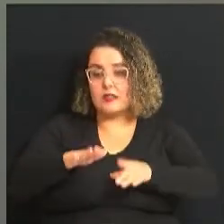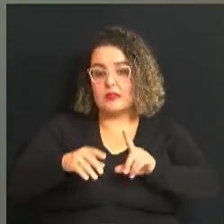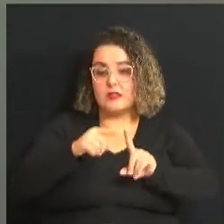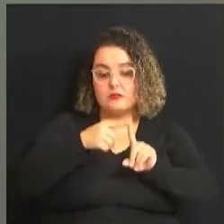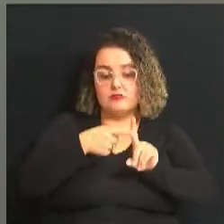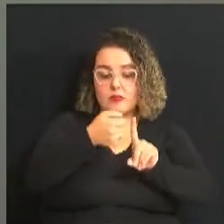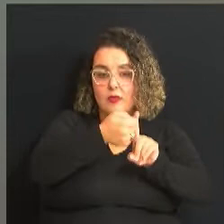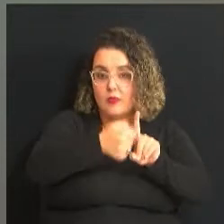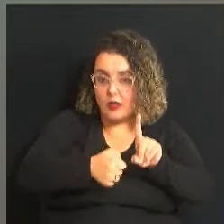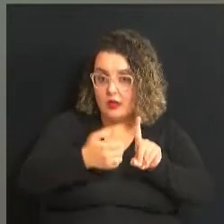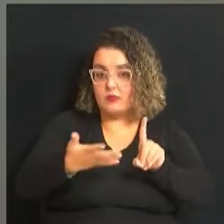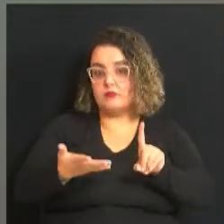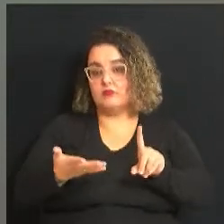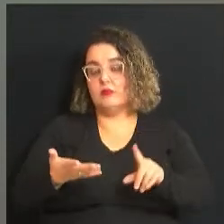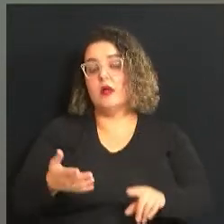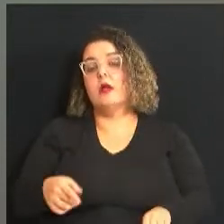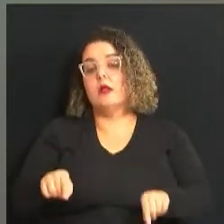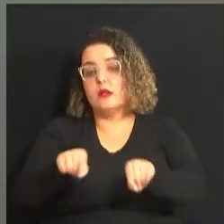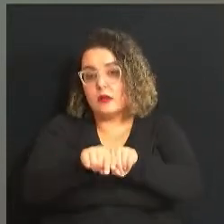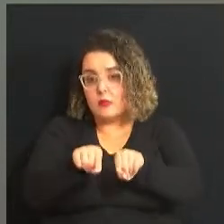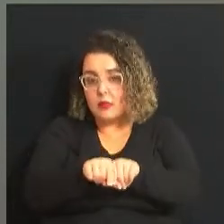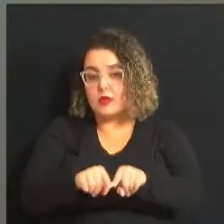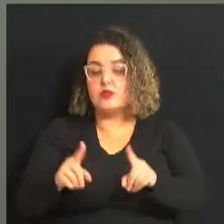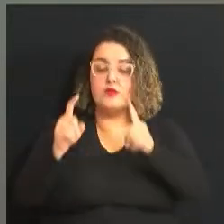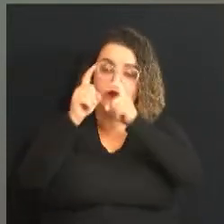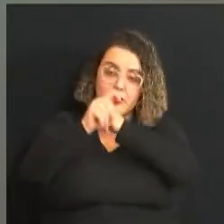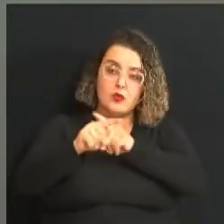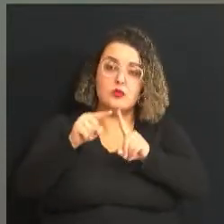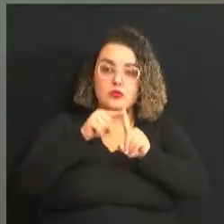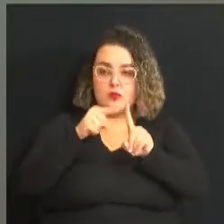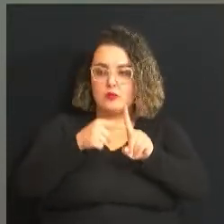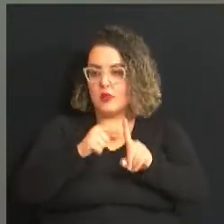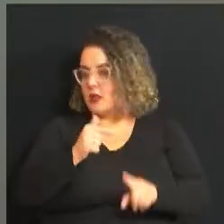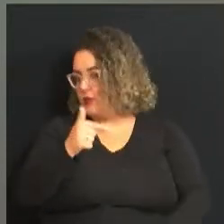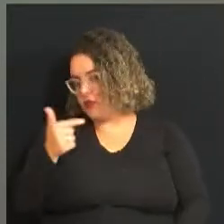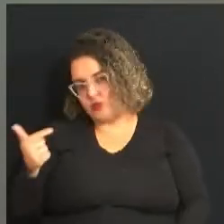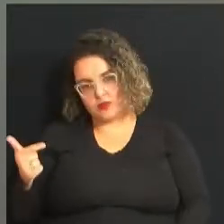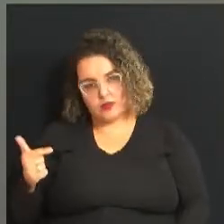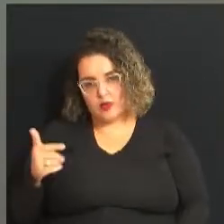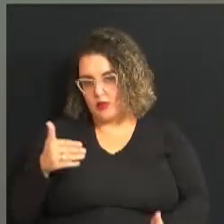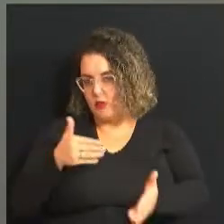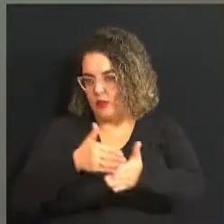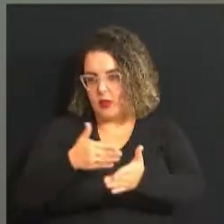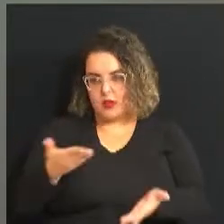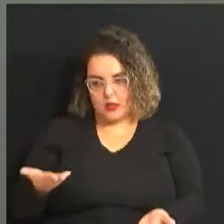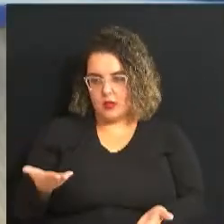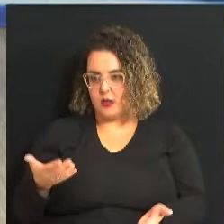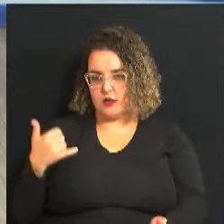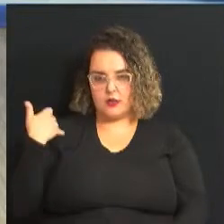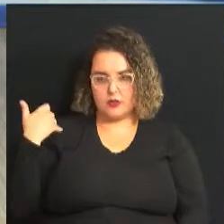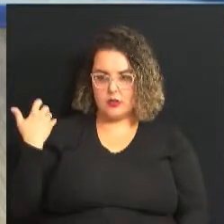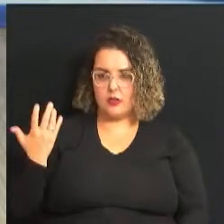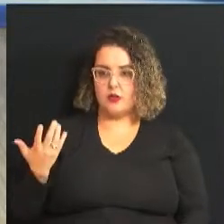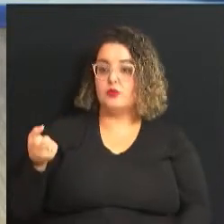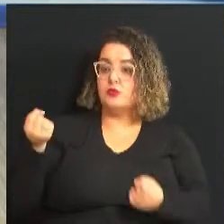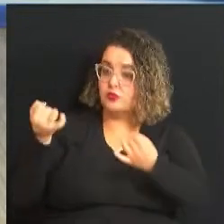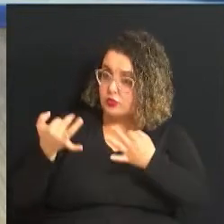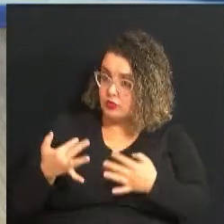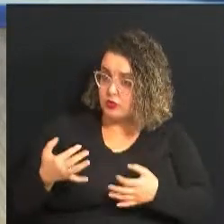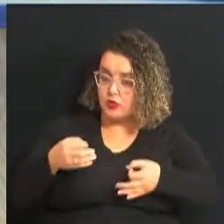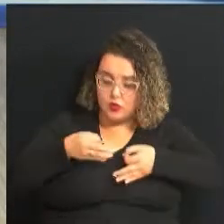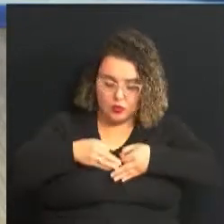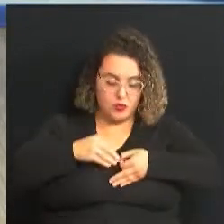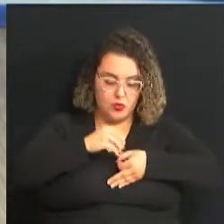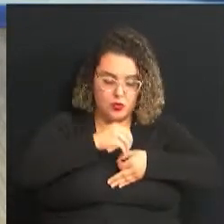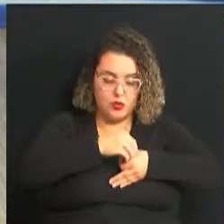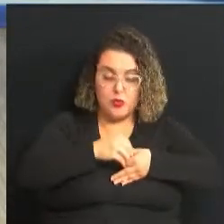Então, isso dificulta também a gravidez. Mas não existe um limite de tempo para a Doutor, mulher você engravidar. explicou aí a questão dos óvulos e com o